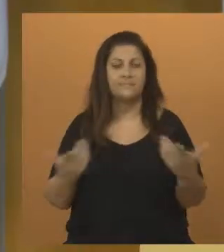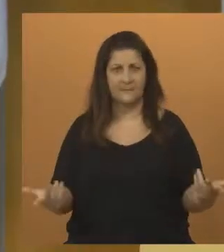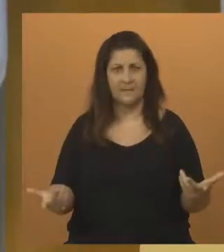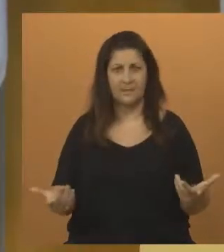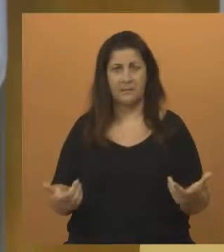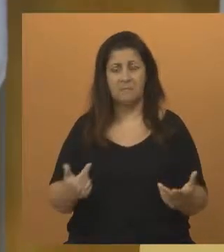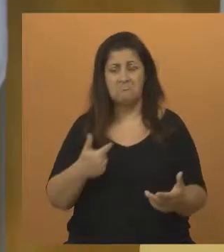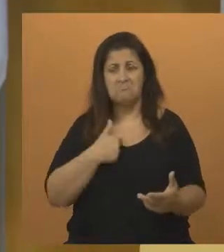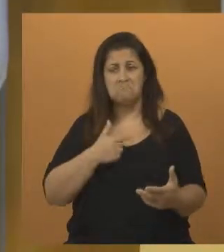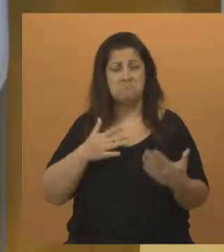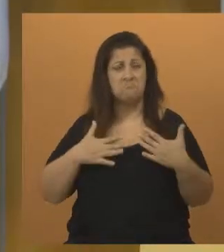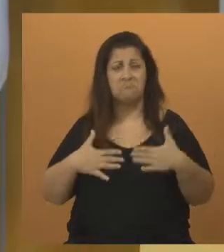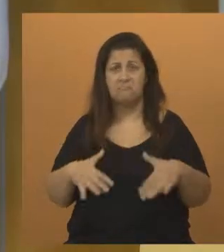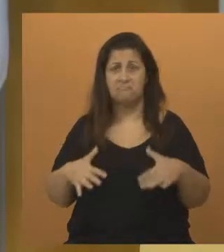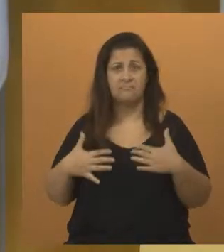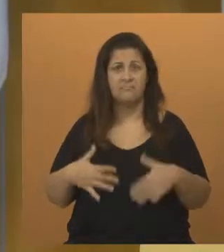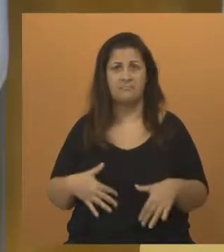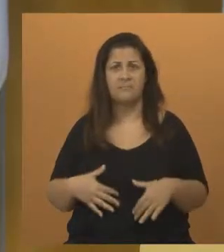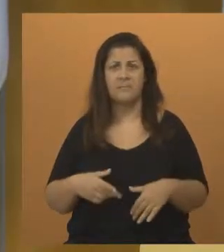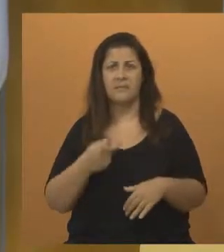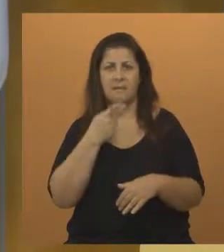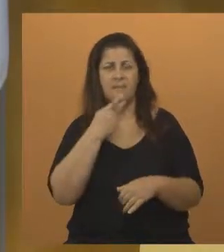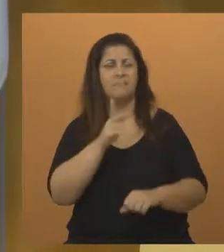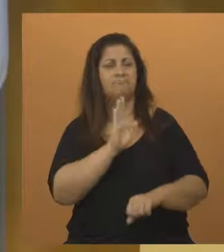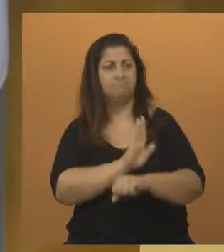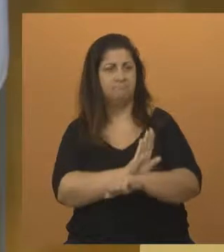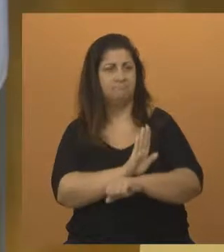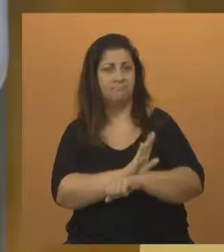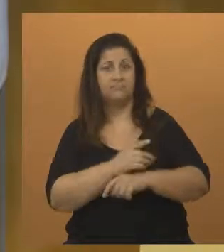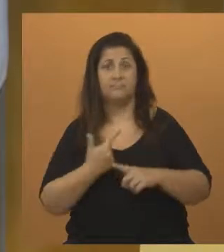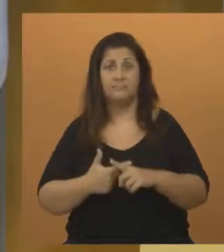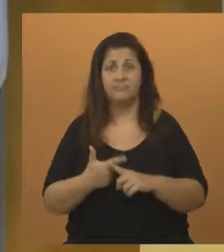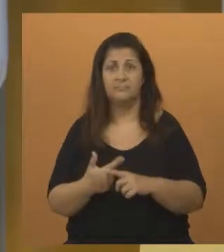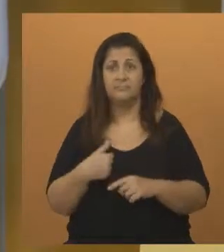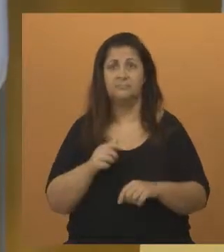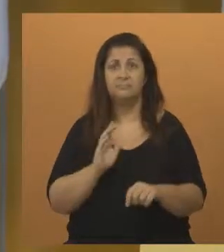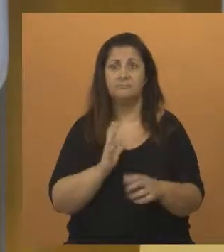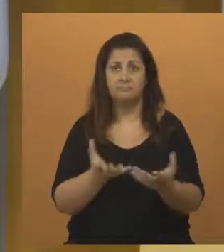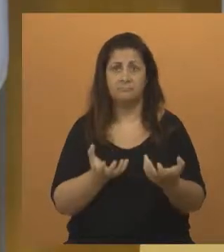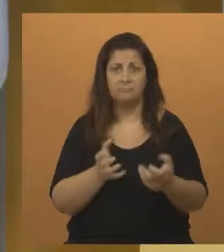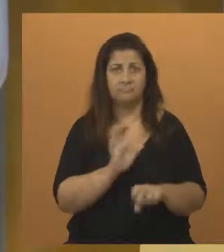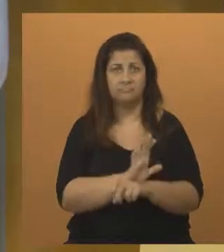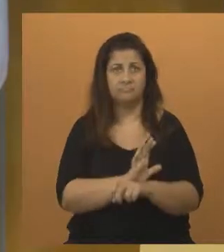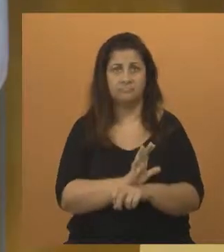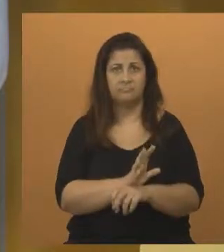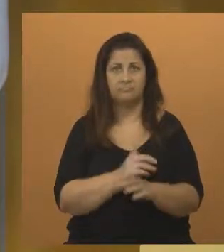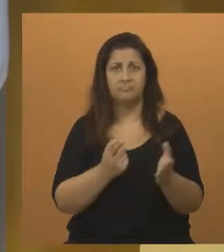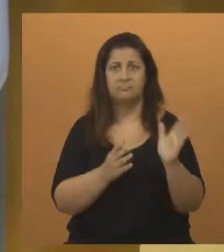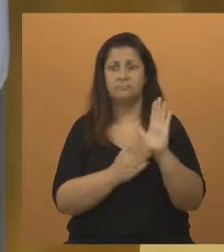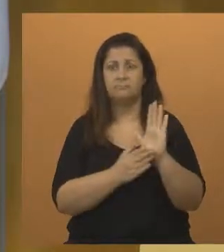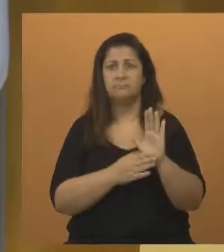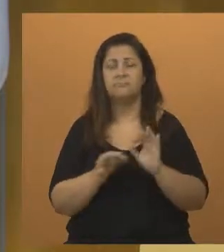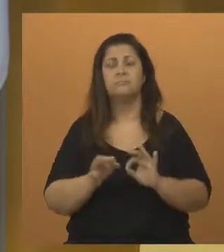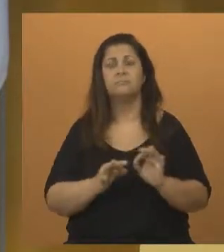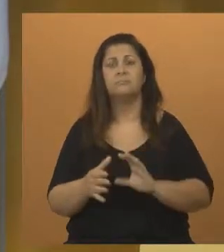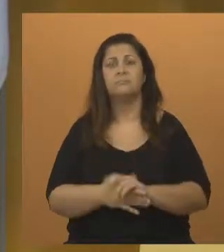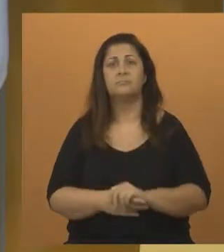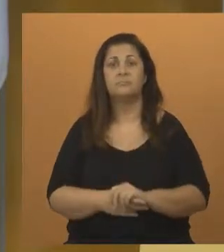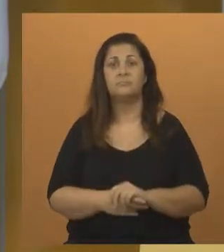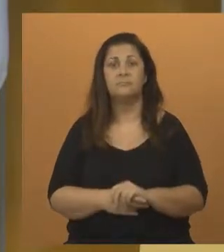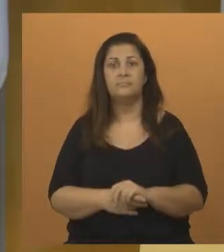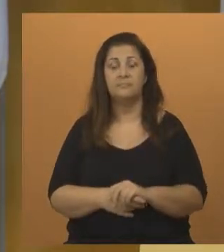muito tranquilo fazer a defesa e dizer por que sou favorável a esse projeto, tendo em